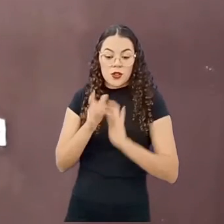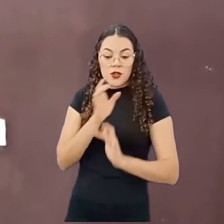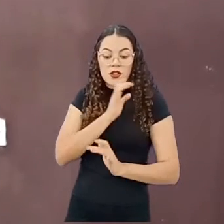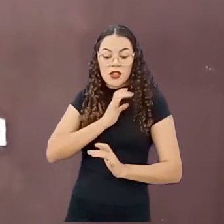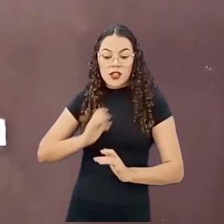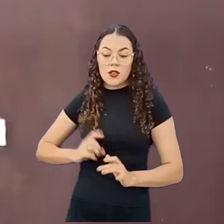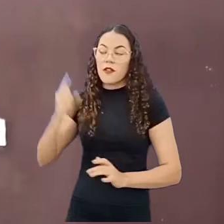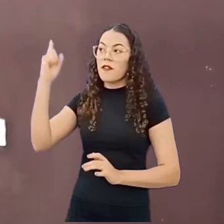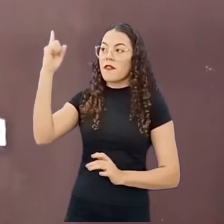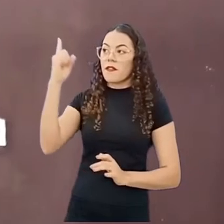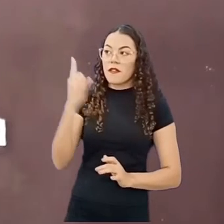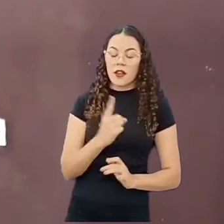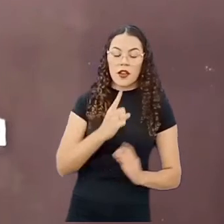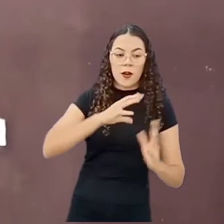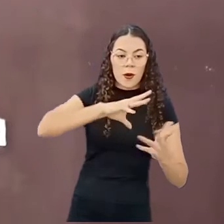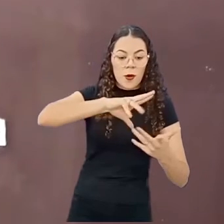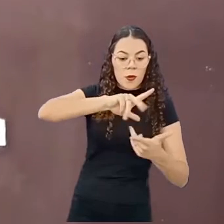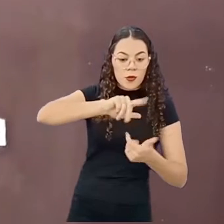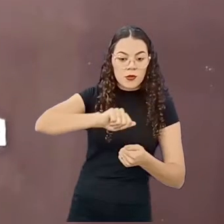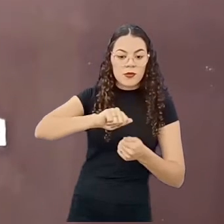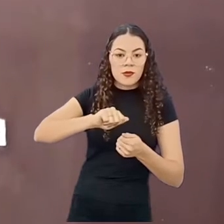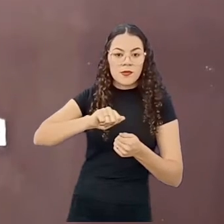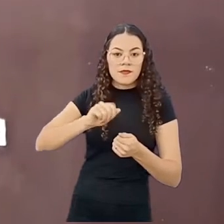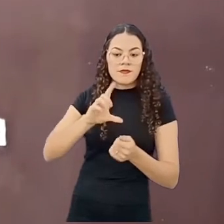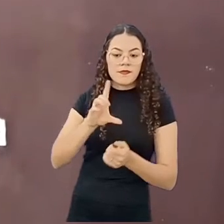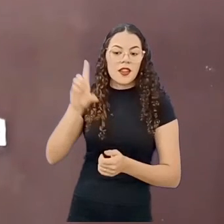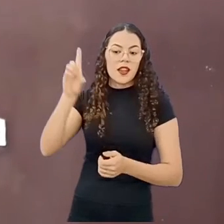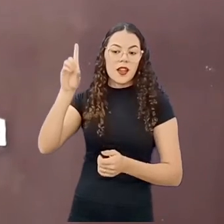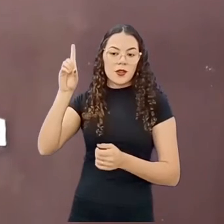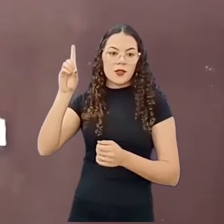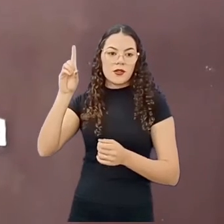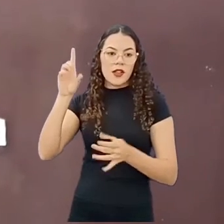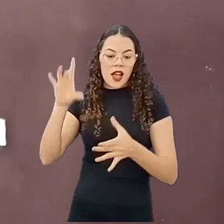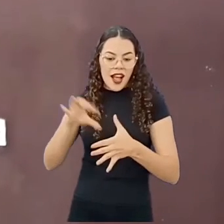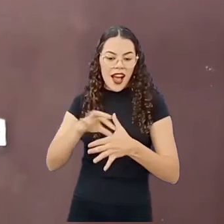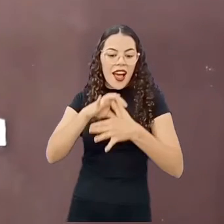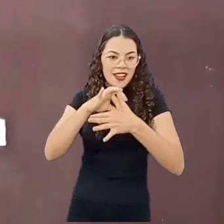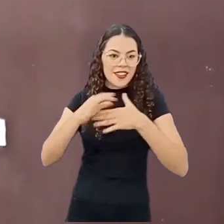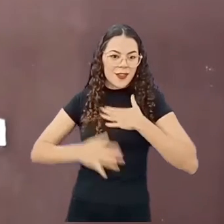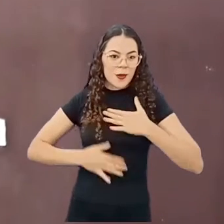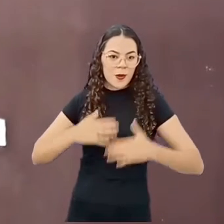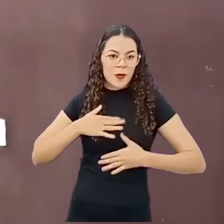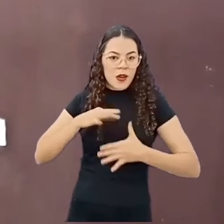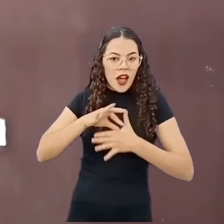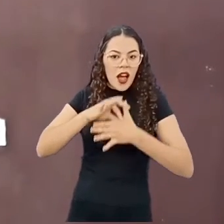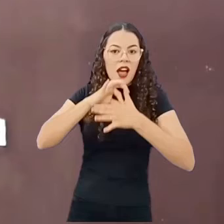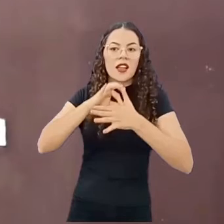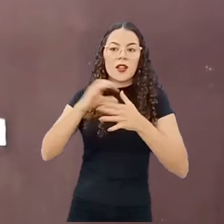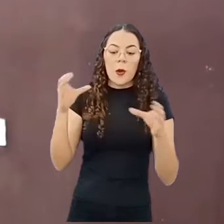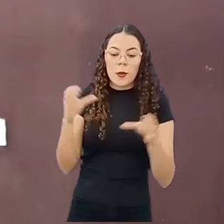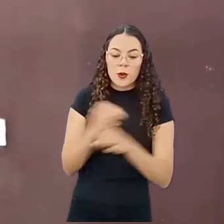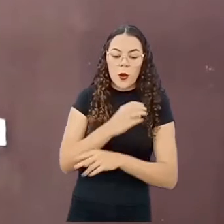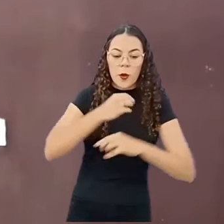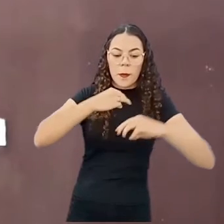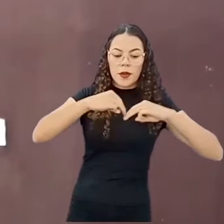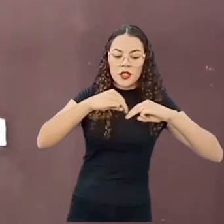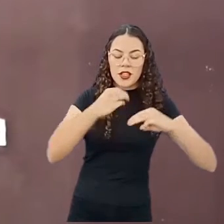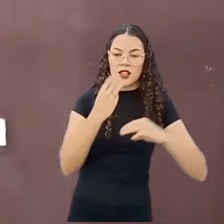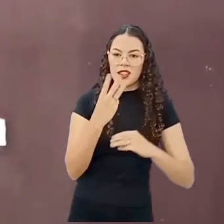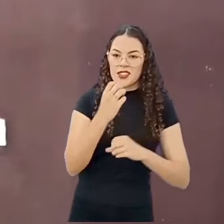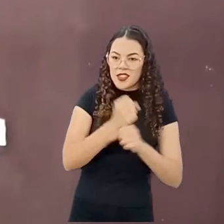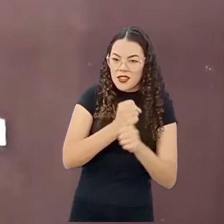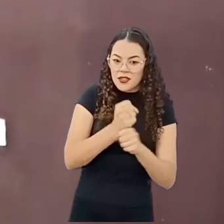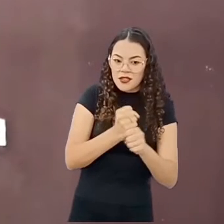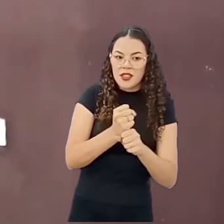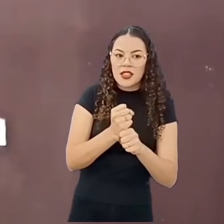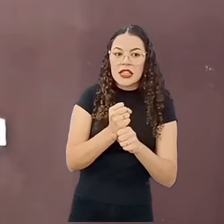ao mundo, sendo Deus, se encarnou, completou o seu ministério em 3 anos e